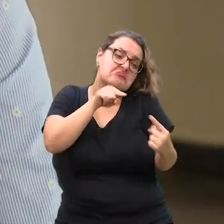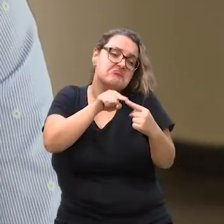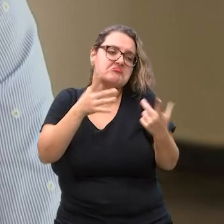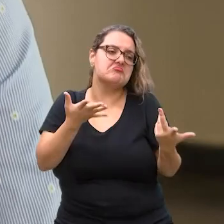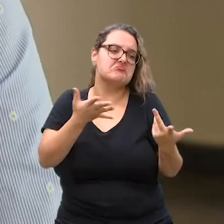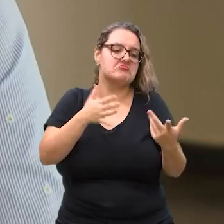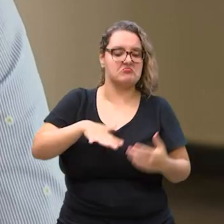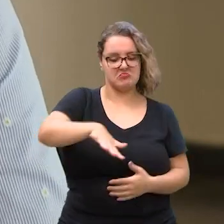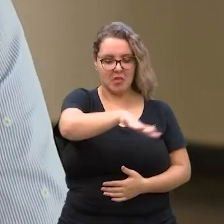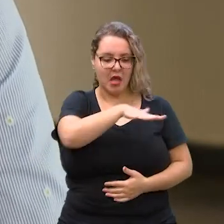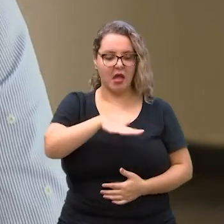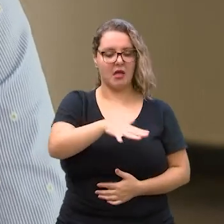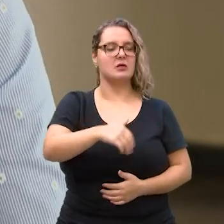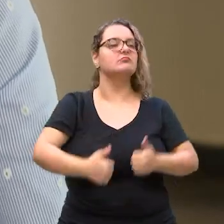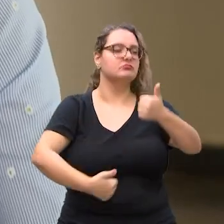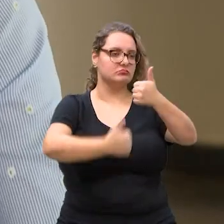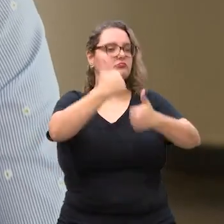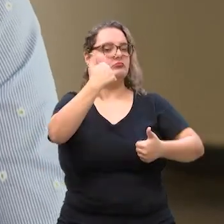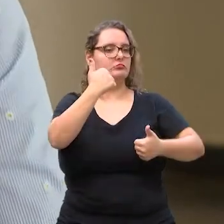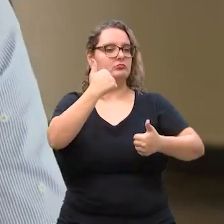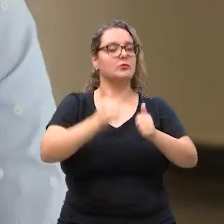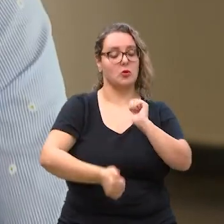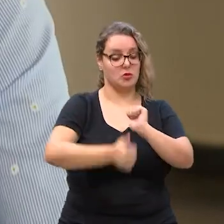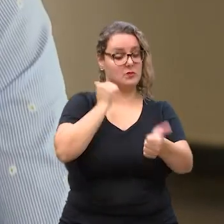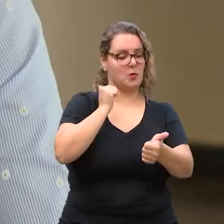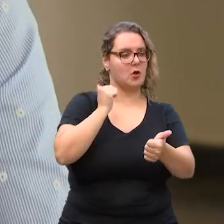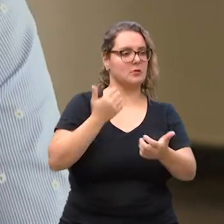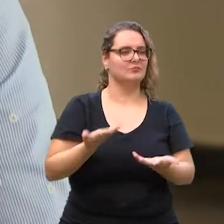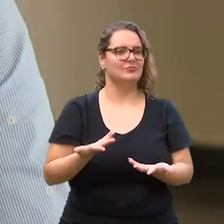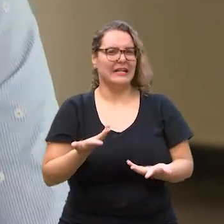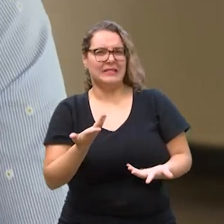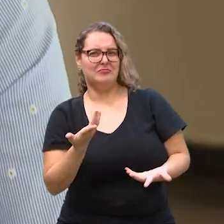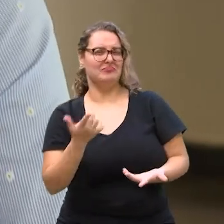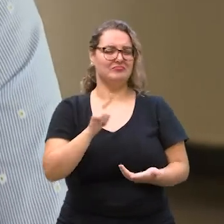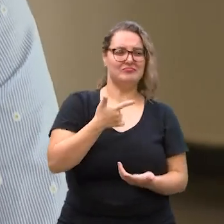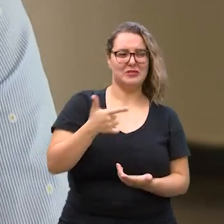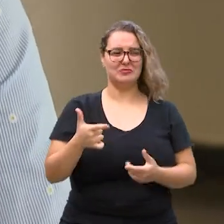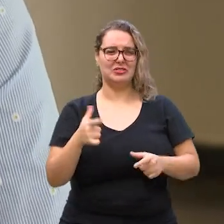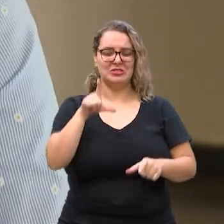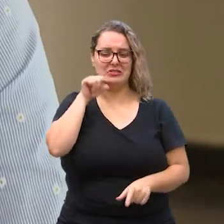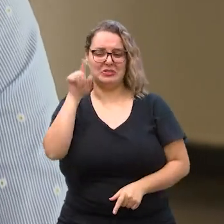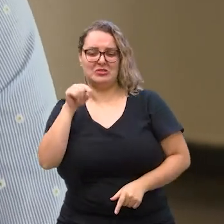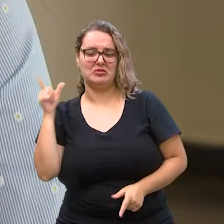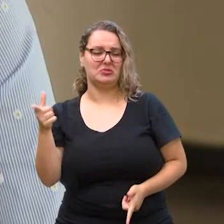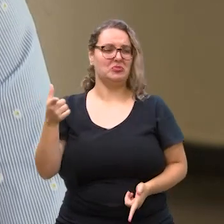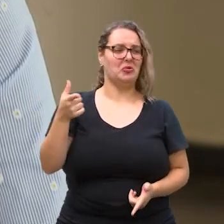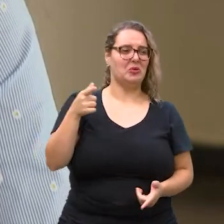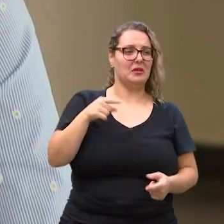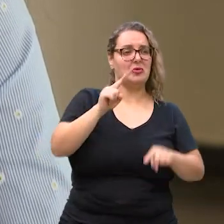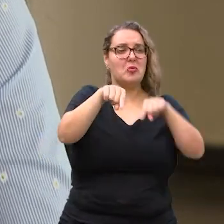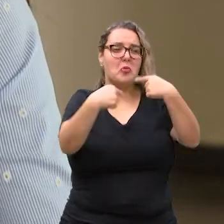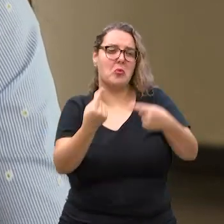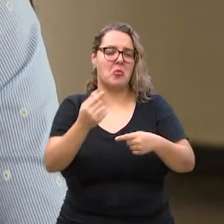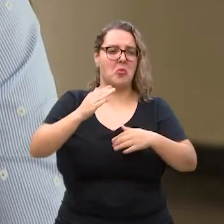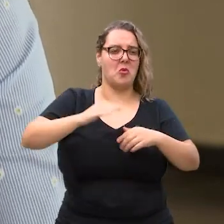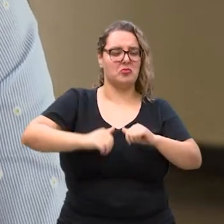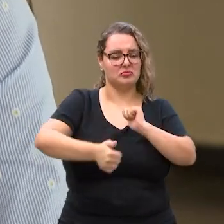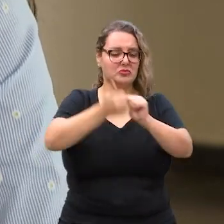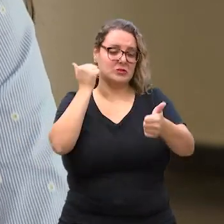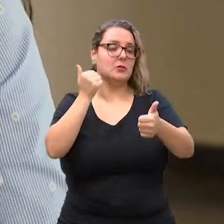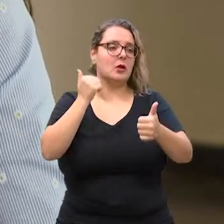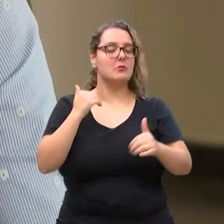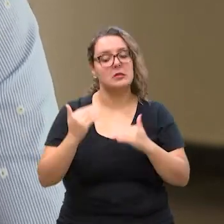identificava com essa área do esporte realmente, não tinha tanta aptidão para outros esportes, mas gostava de acompanhar. E aí, conforme